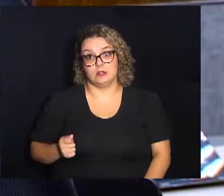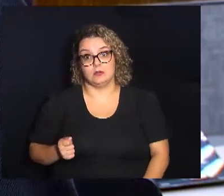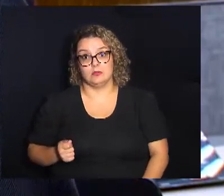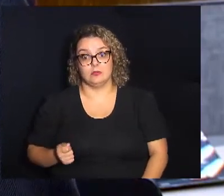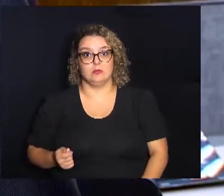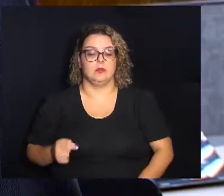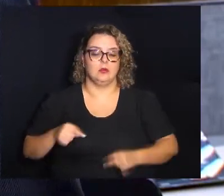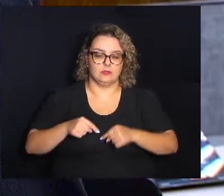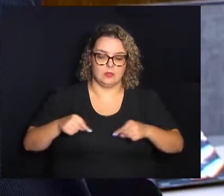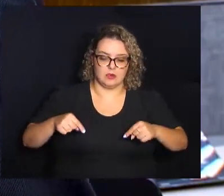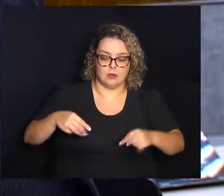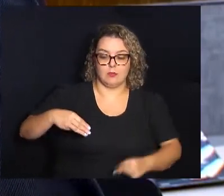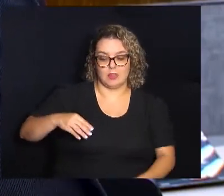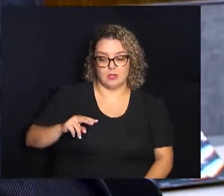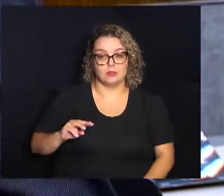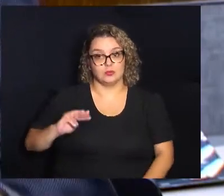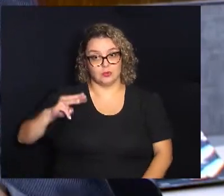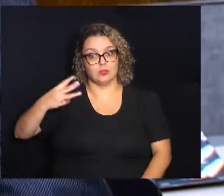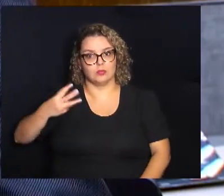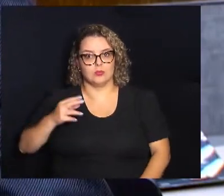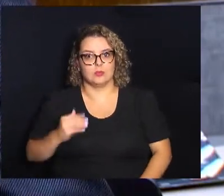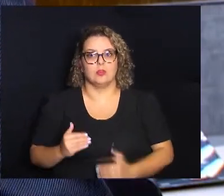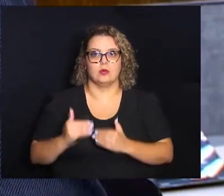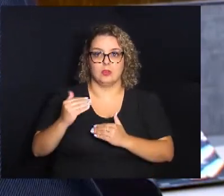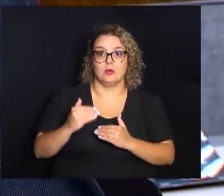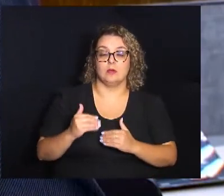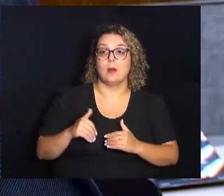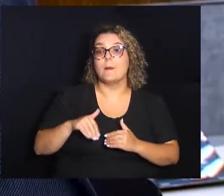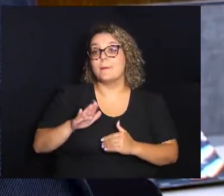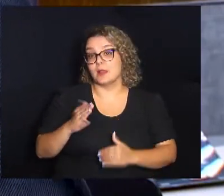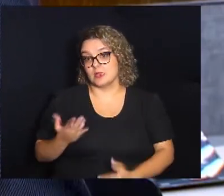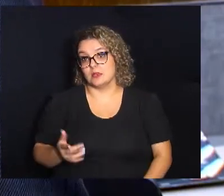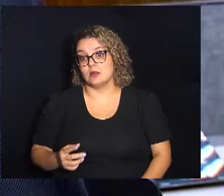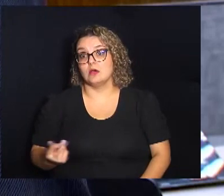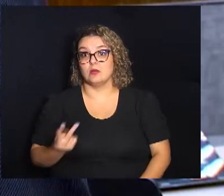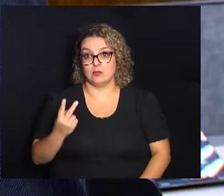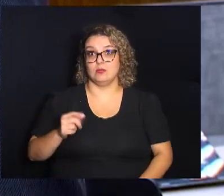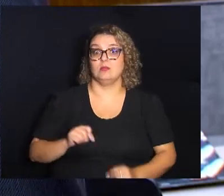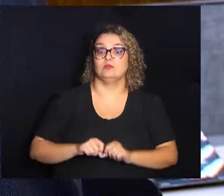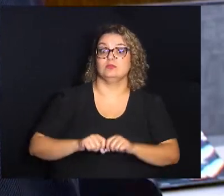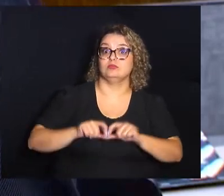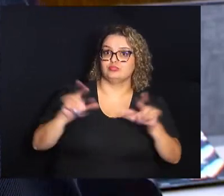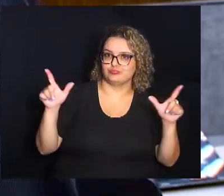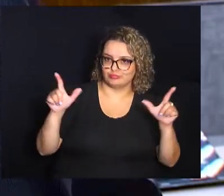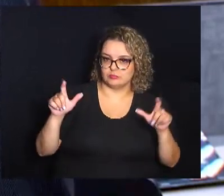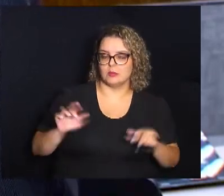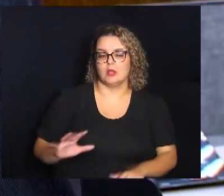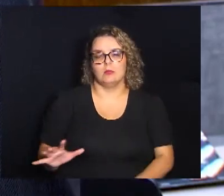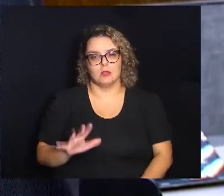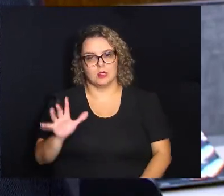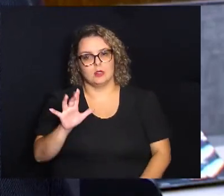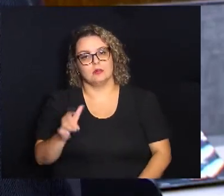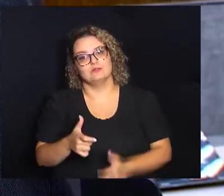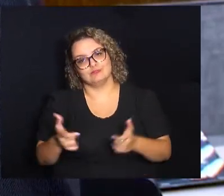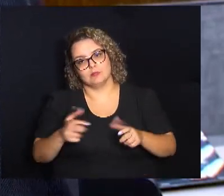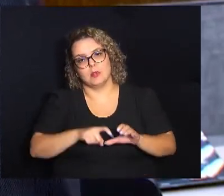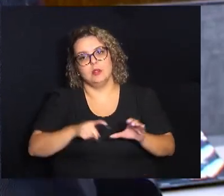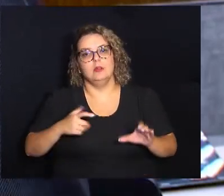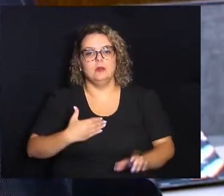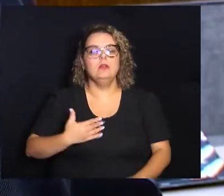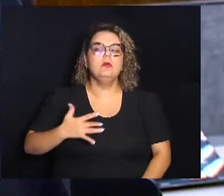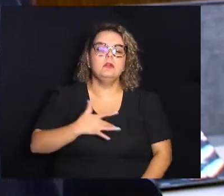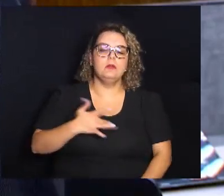cúbico consumido, ela tem um valor. Quando ela ultrapassa aquela faixa, o valor ela aumenta. E a maioria dos cuidadores, eles sobrevivem